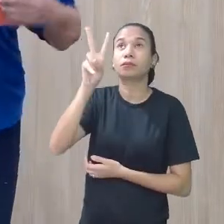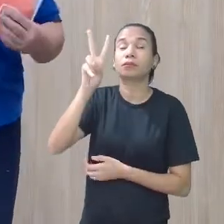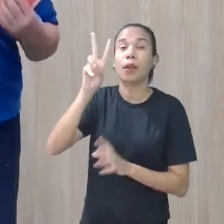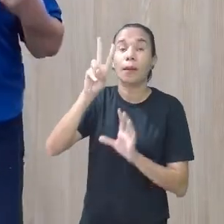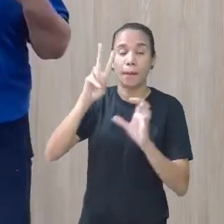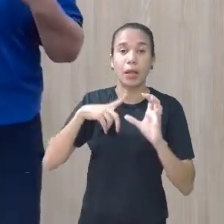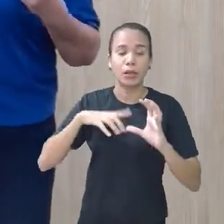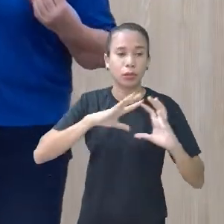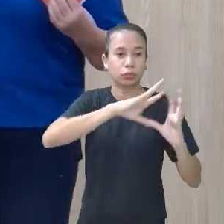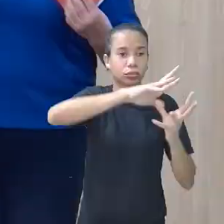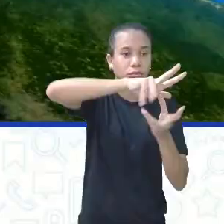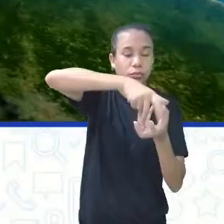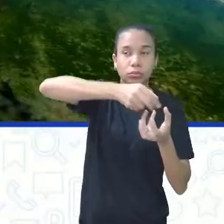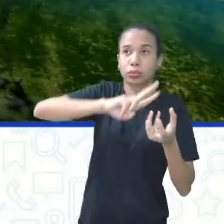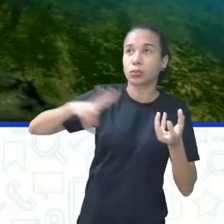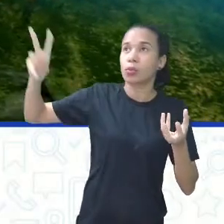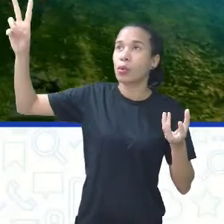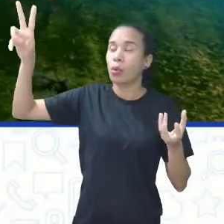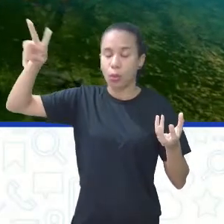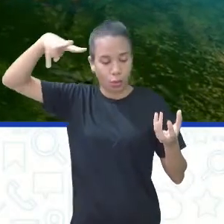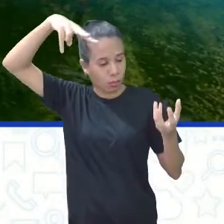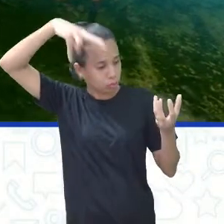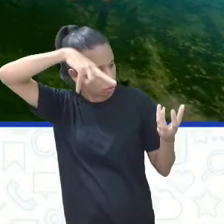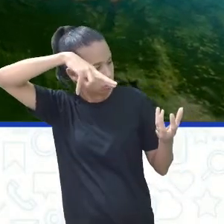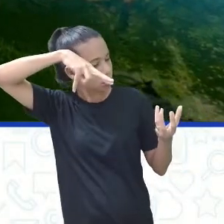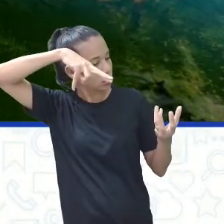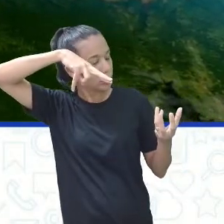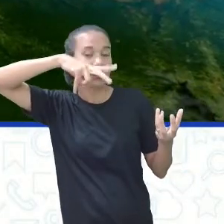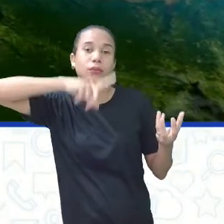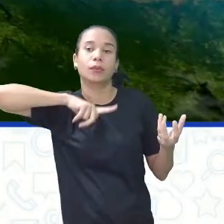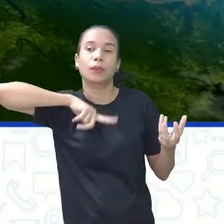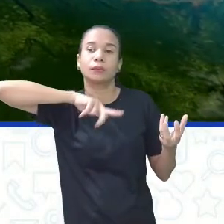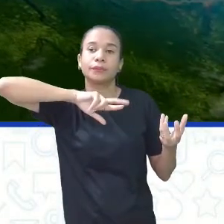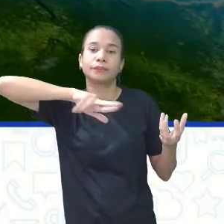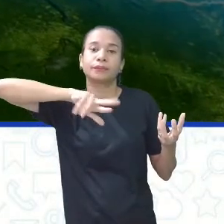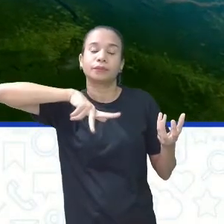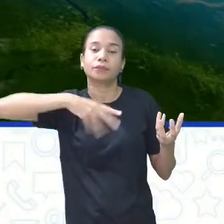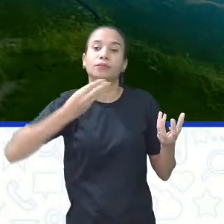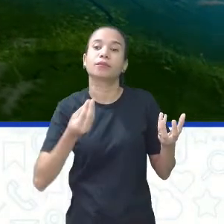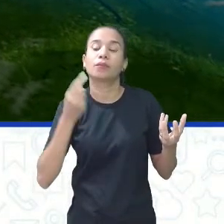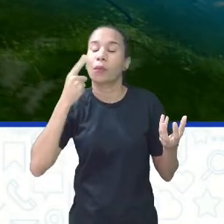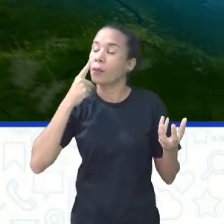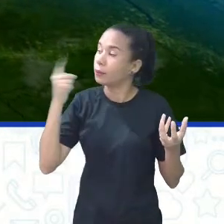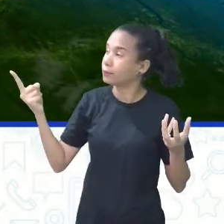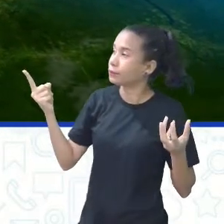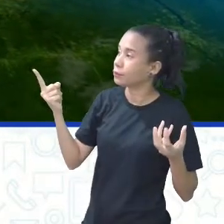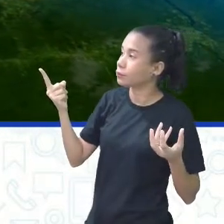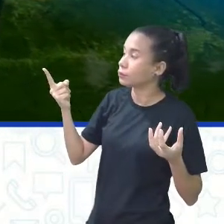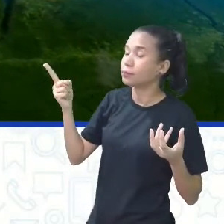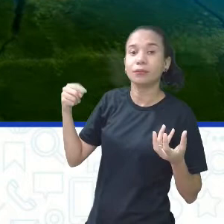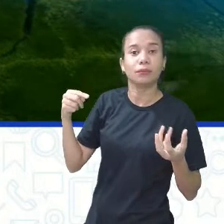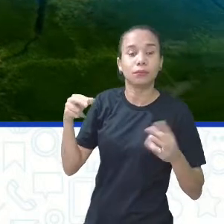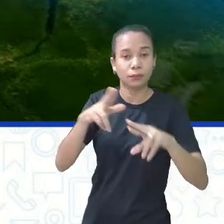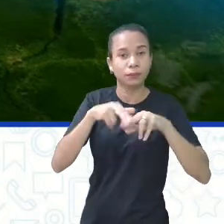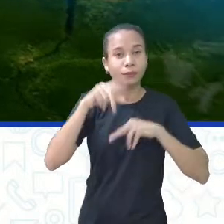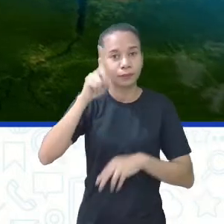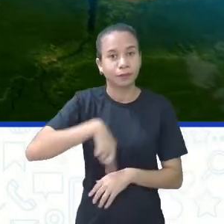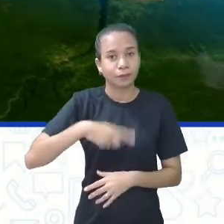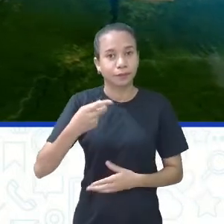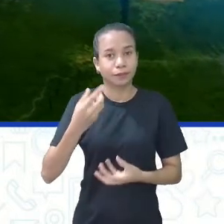eu estou fora da Terra e olho para ela, então eu estou vendo como essa imagem que eu estou mostrando a vocês.